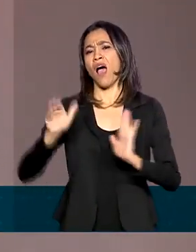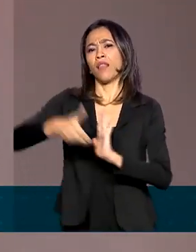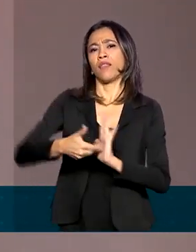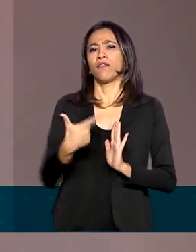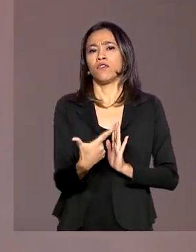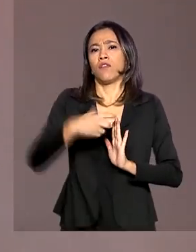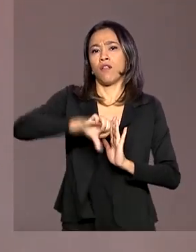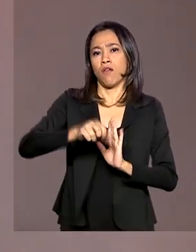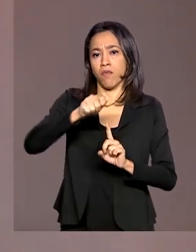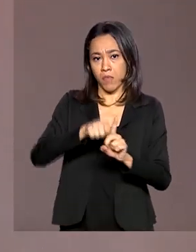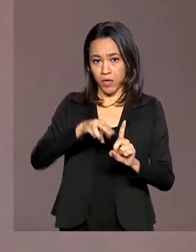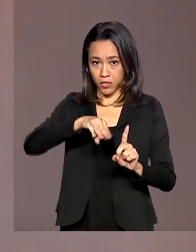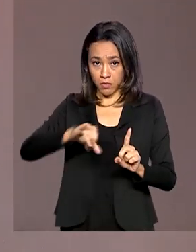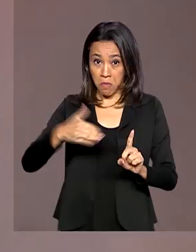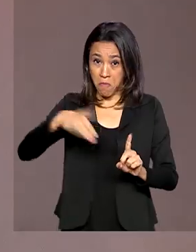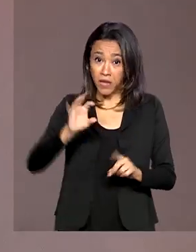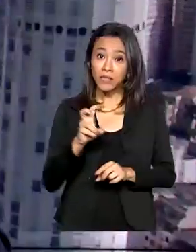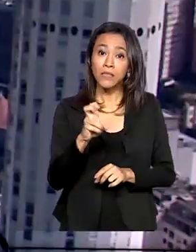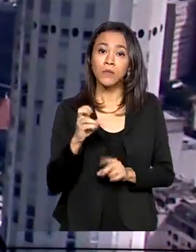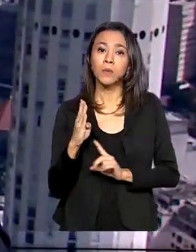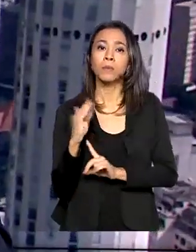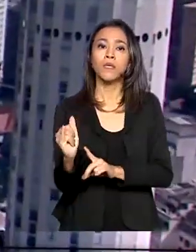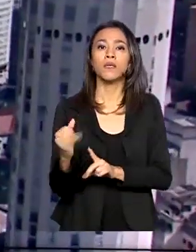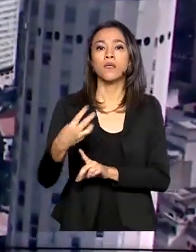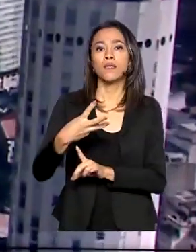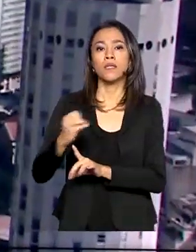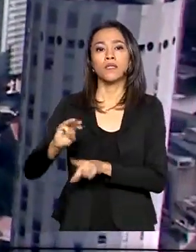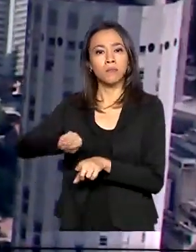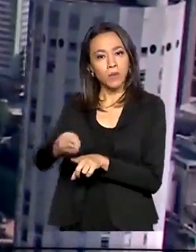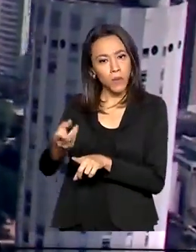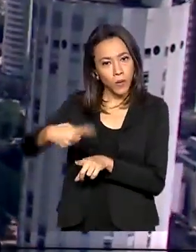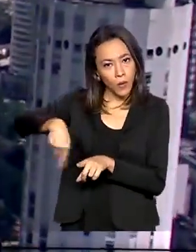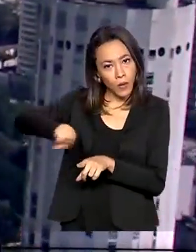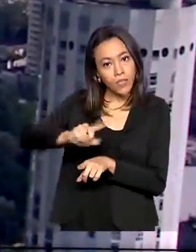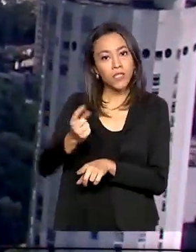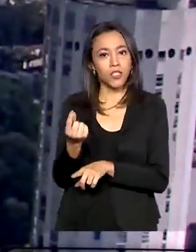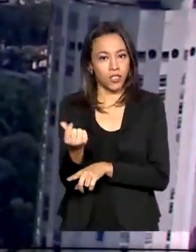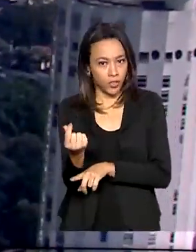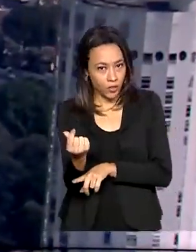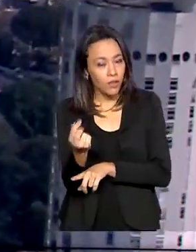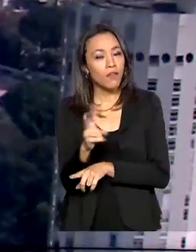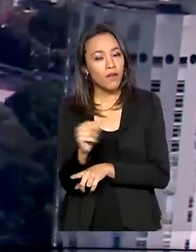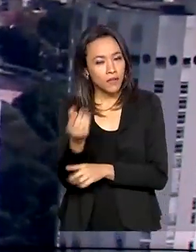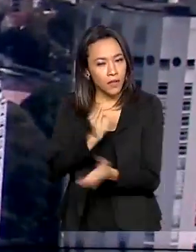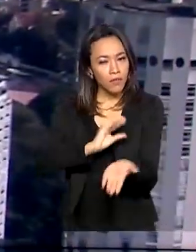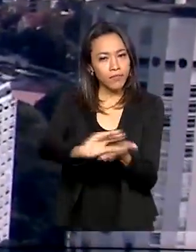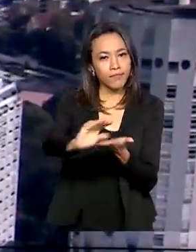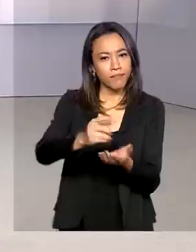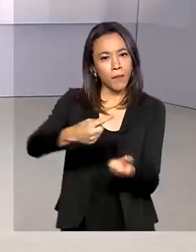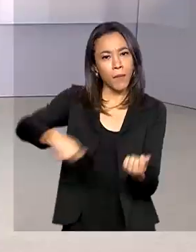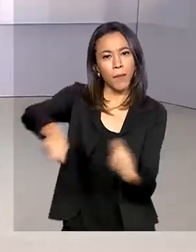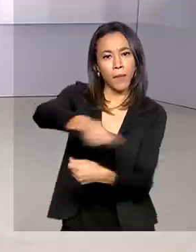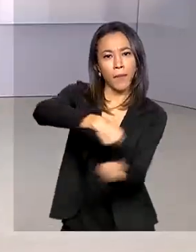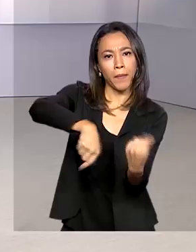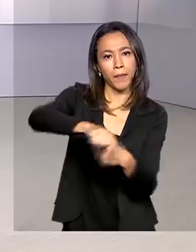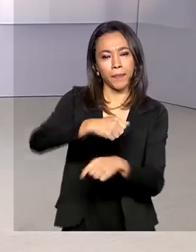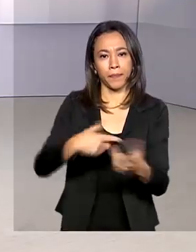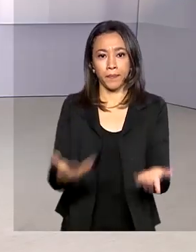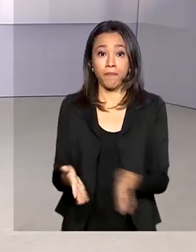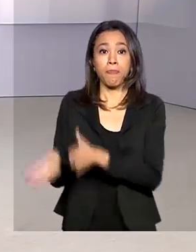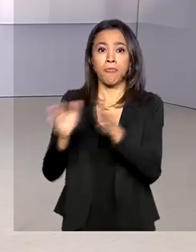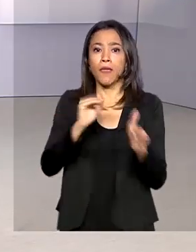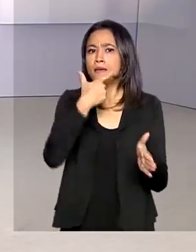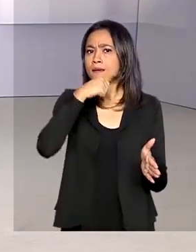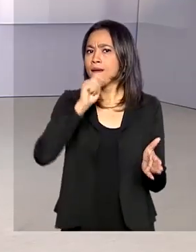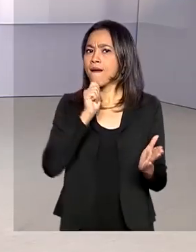de maio, mais de 5 bilhões e 300 milhões de reais vão ser injetados na economia. E quem ainda não se